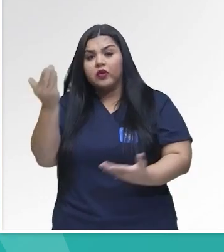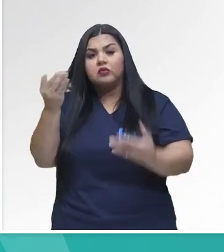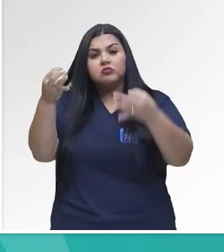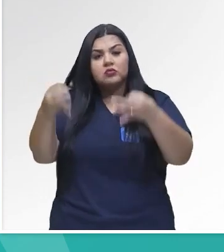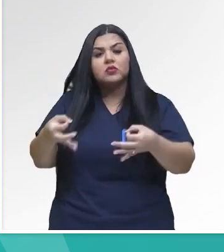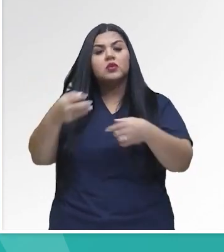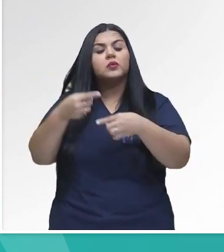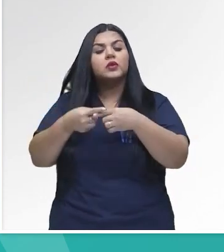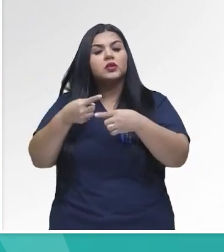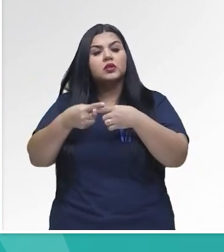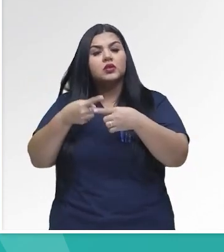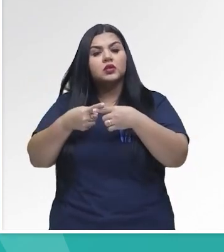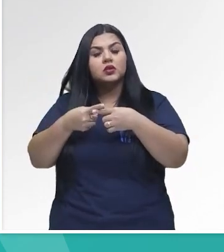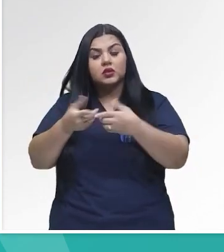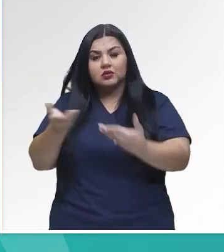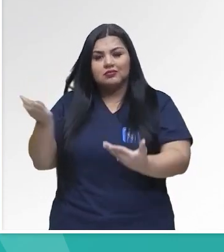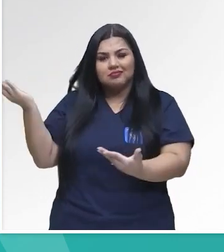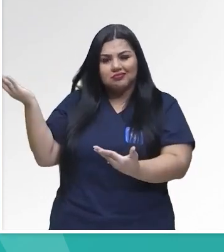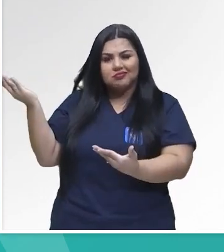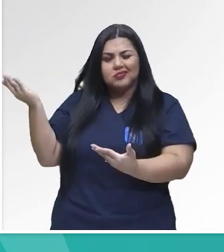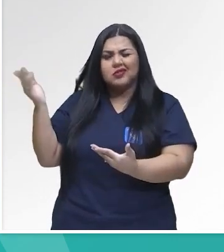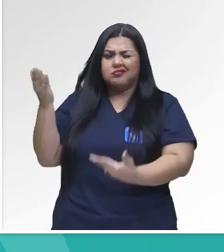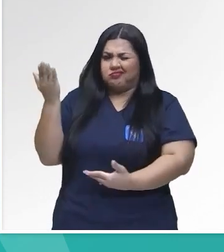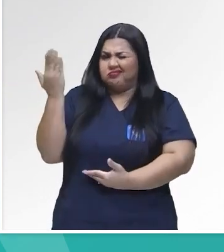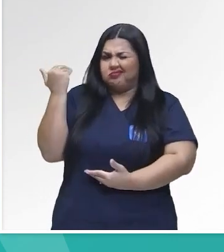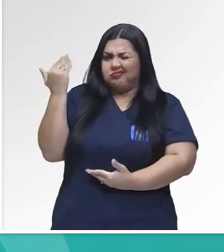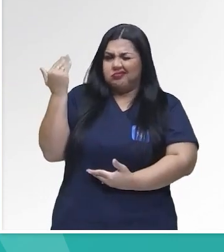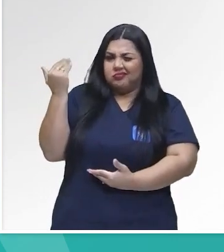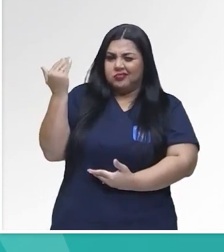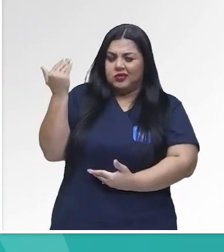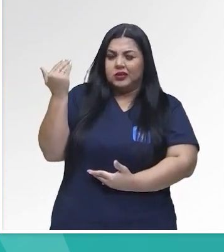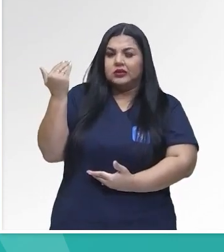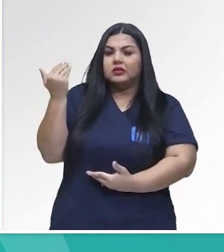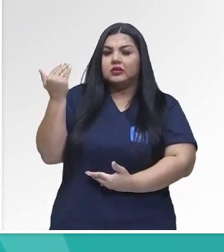aqui, porque esse xadrez aqui era o antigo,